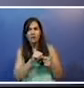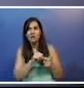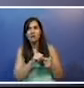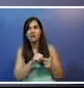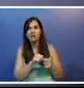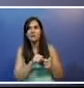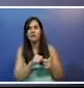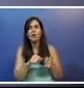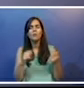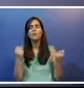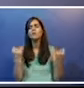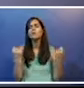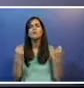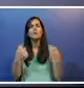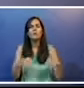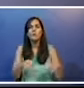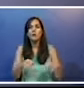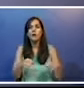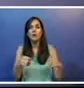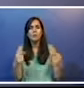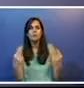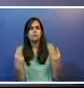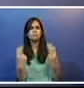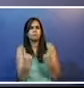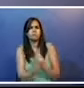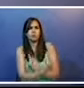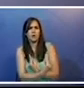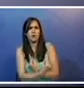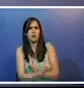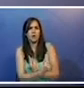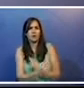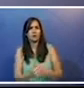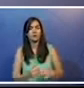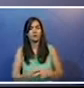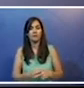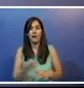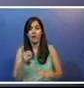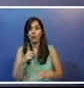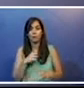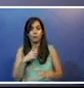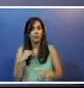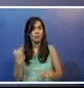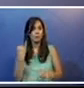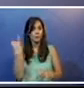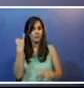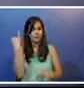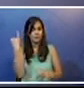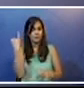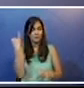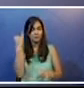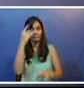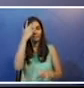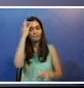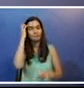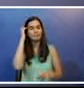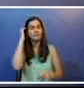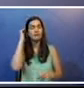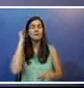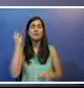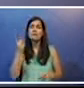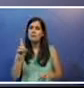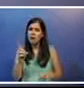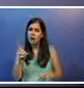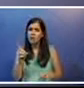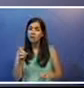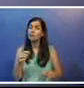possível opositor para negar ou diminuir sua importância? Se não utilizou esse recurso, verifique se